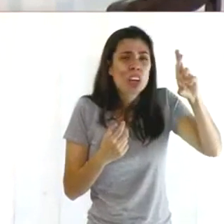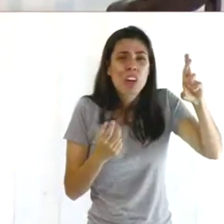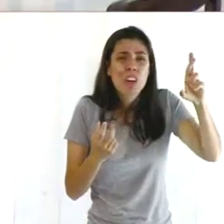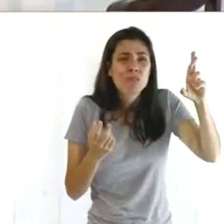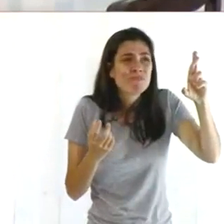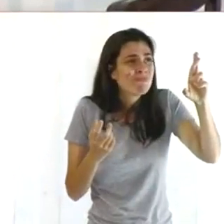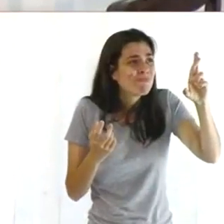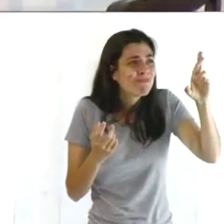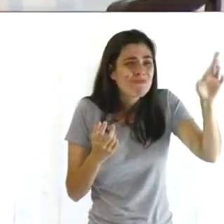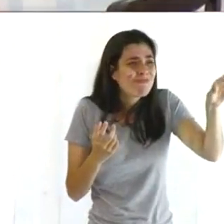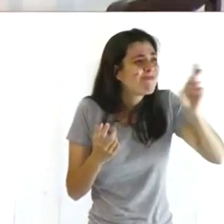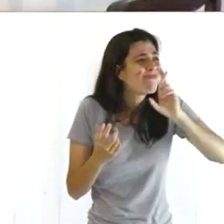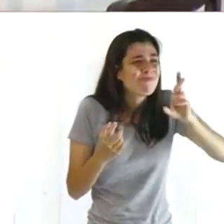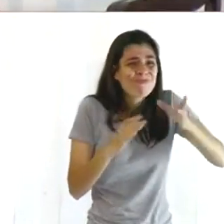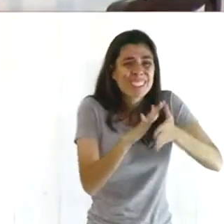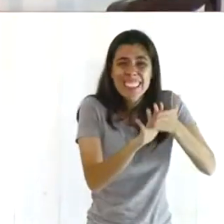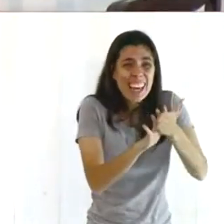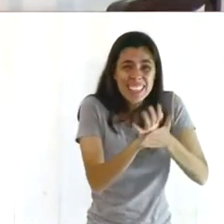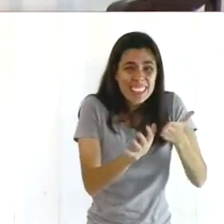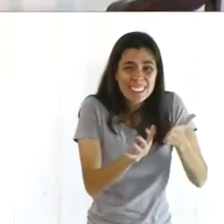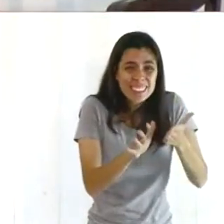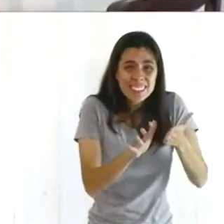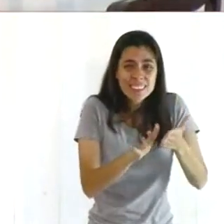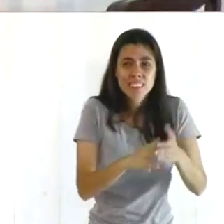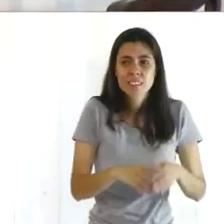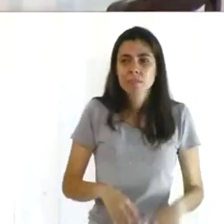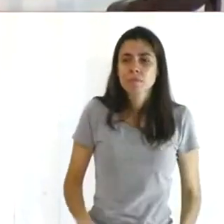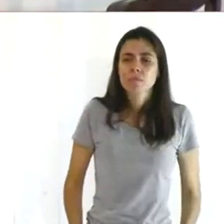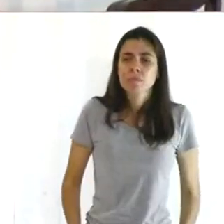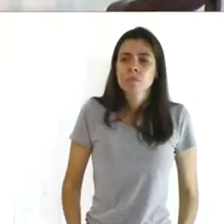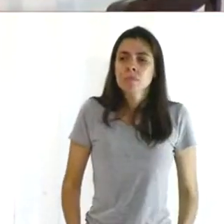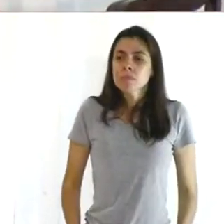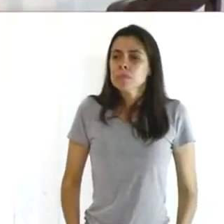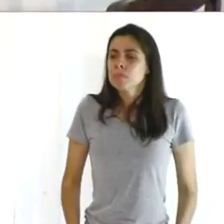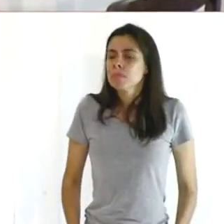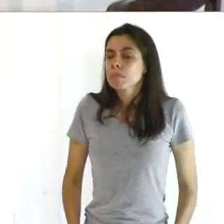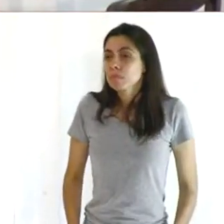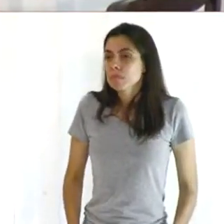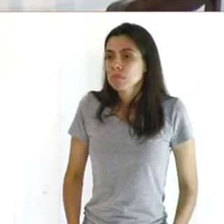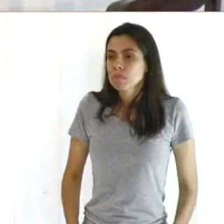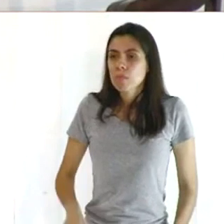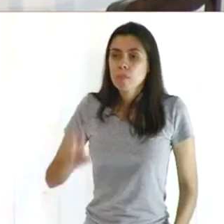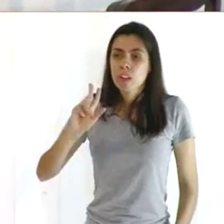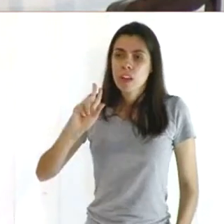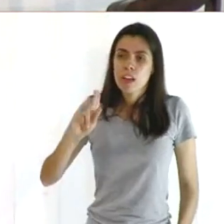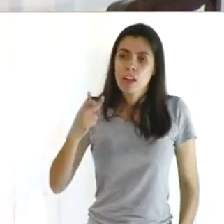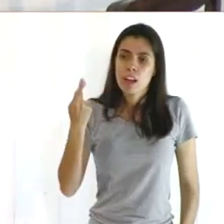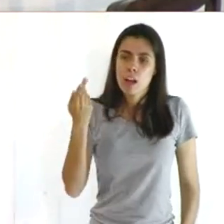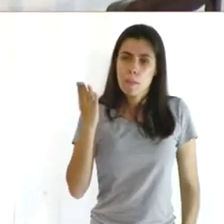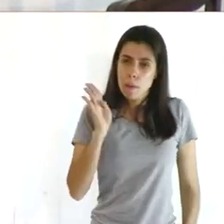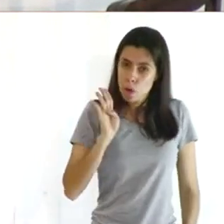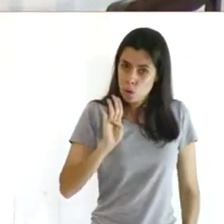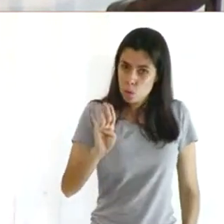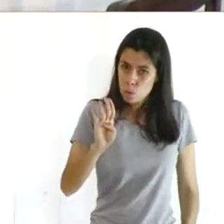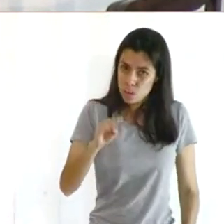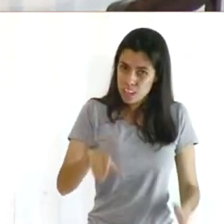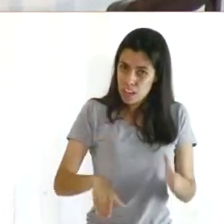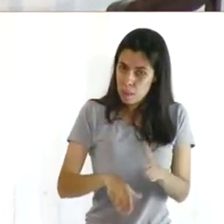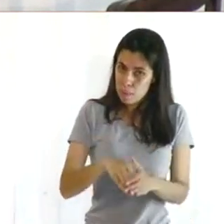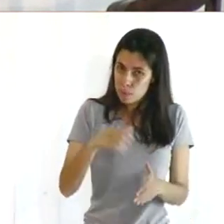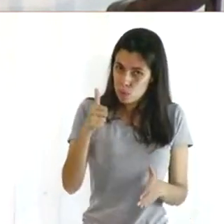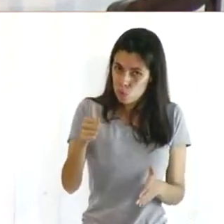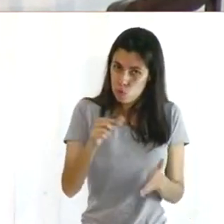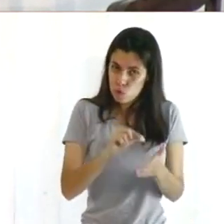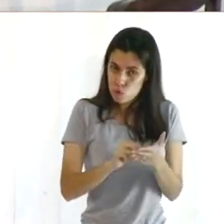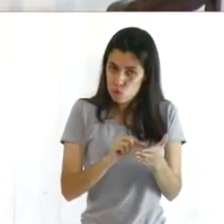aqui para nós, baseado no livro de Abacuque, e Abacuque também começa a sua sentença. Abacuque capítulo 1, verso 2 diz